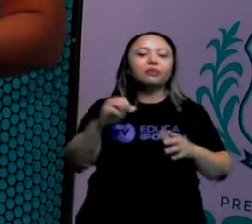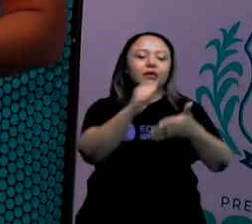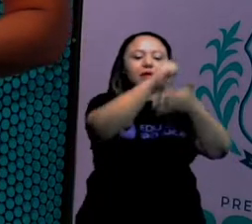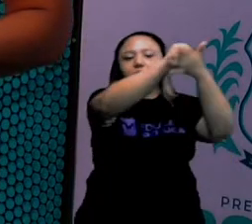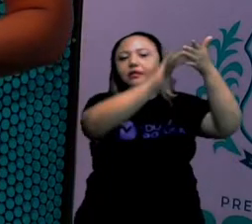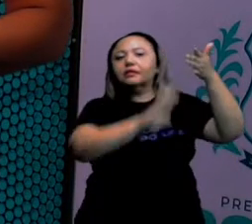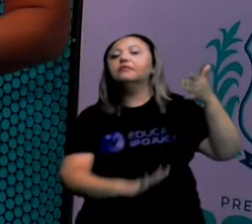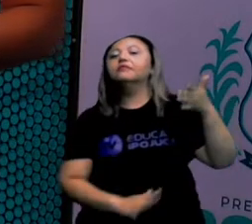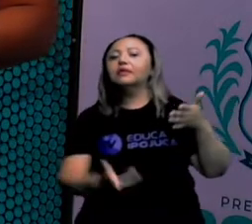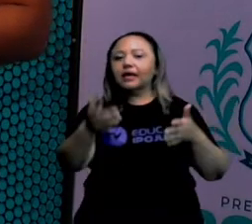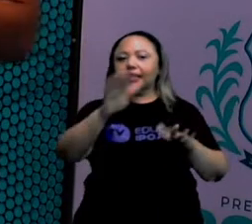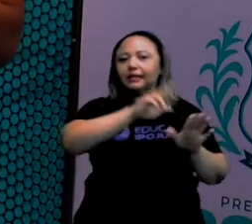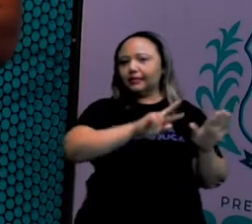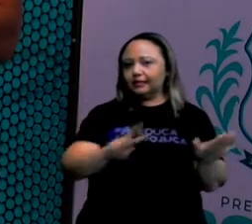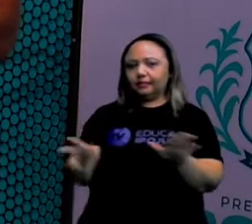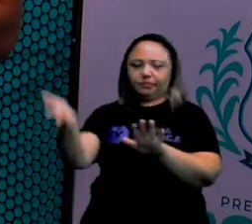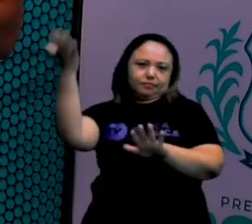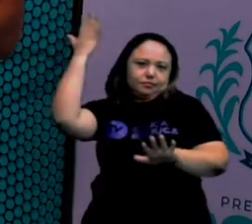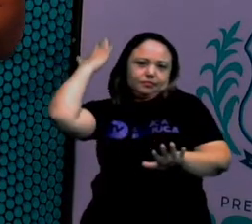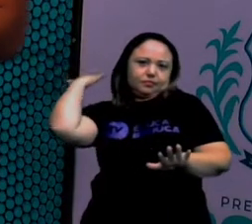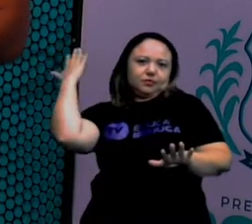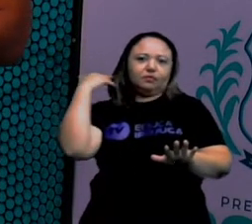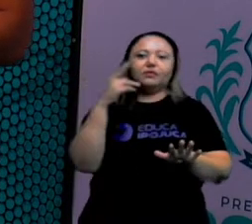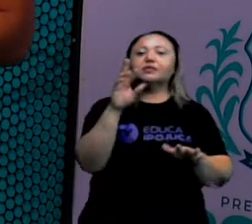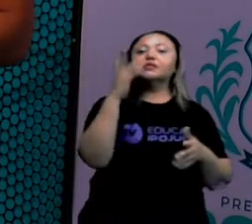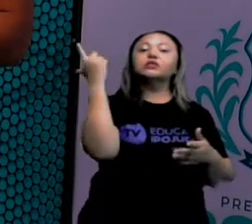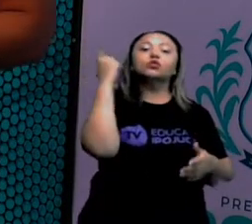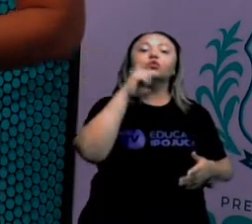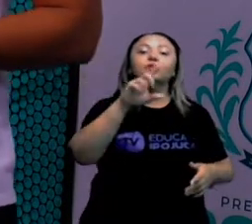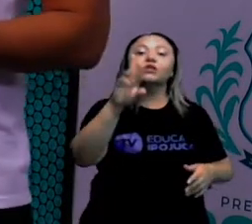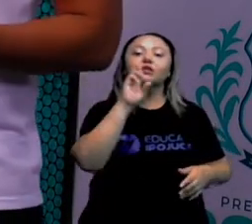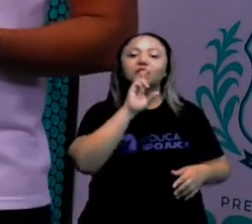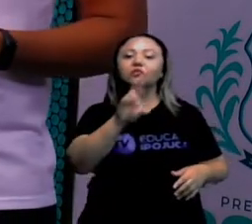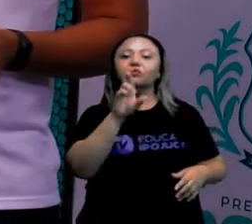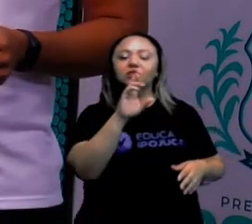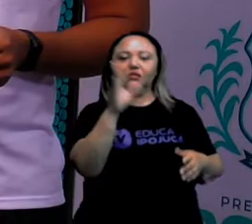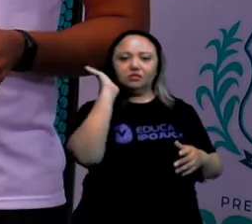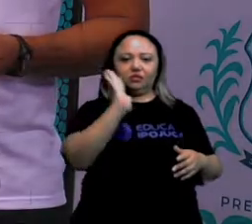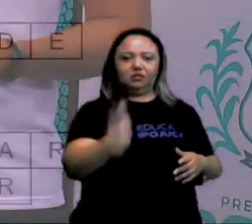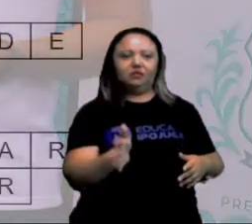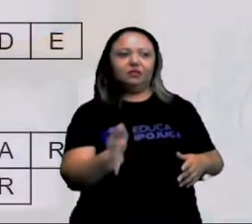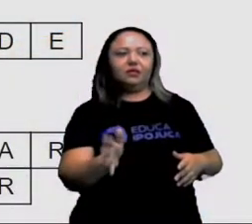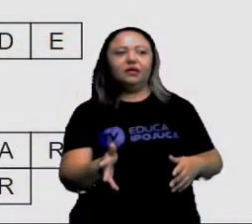na semana passada. Vamos ver se vocês conseguiram responder, vamos verificar as respostas.